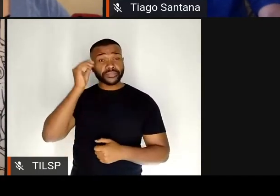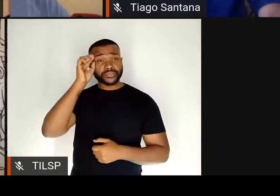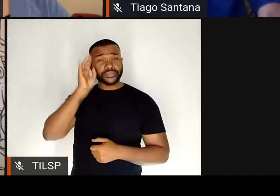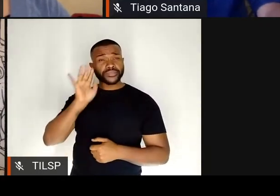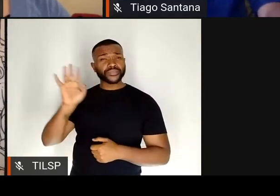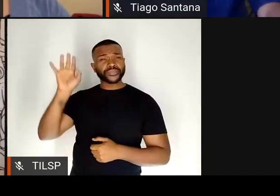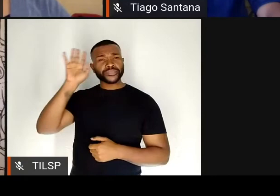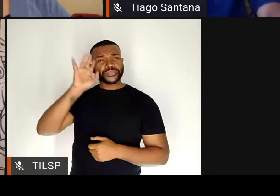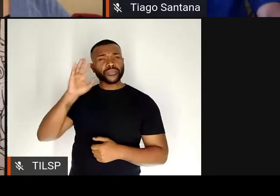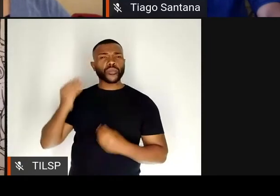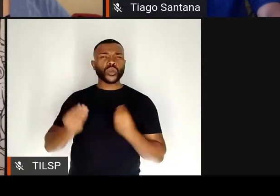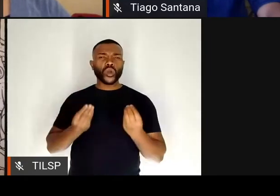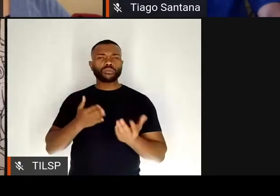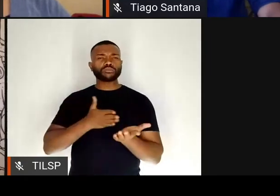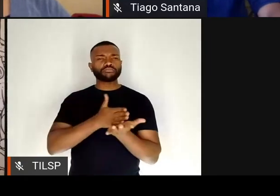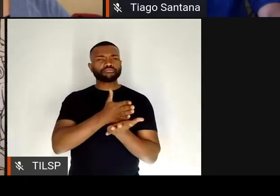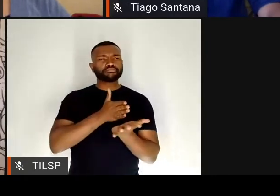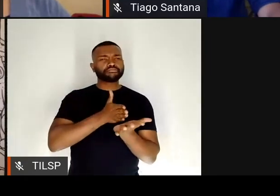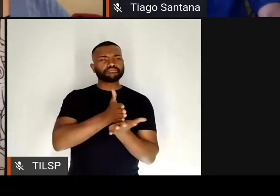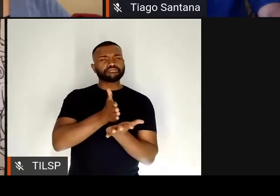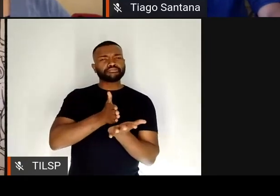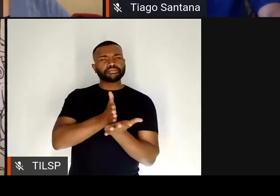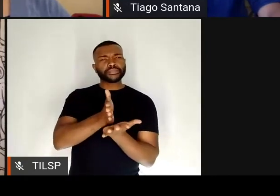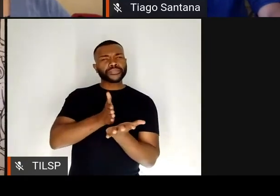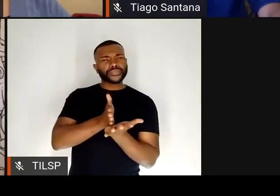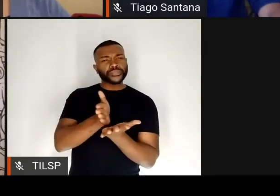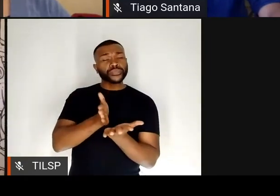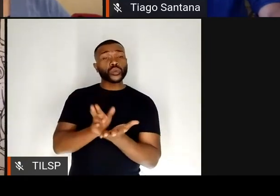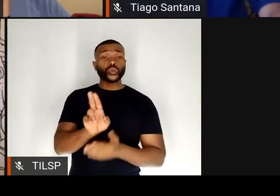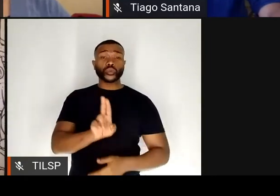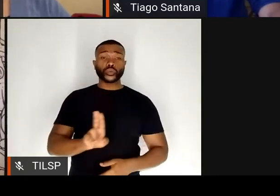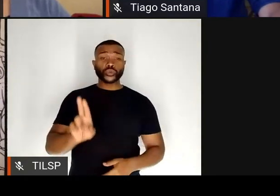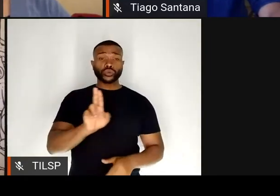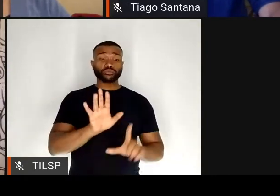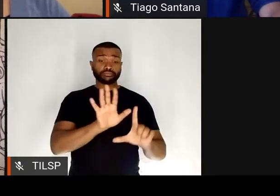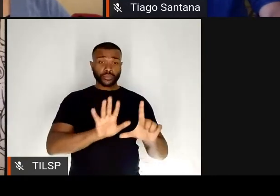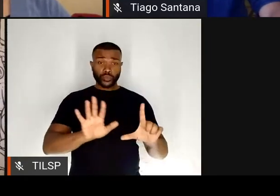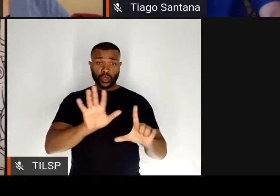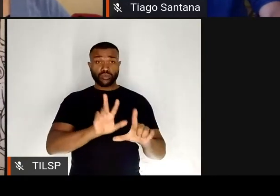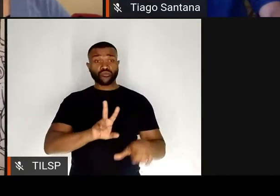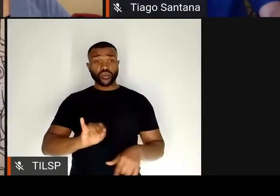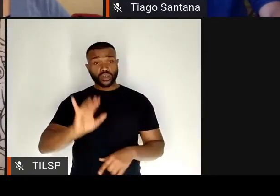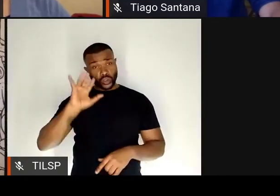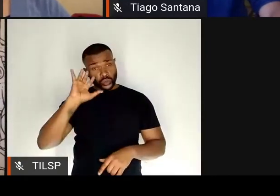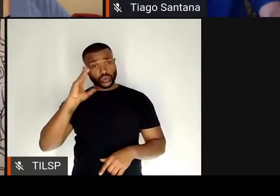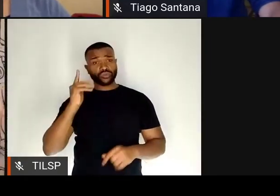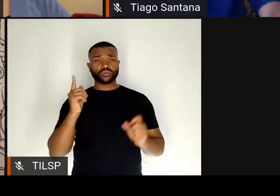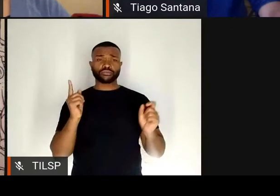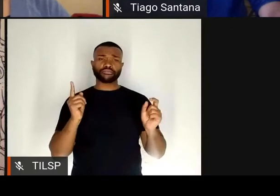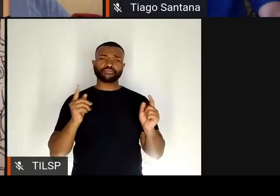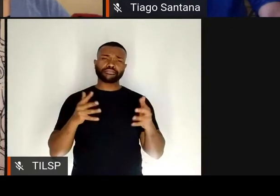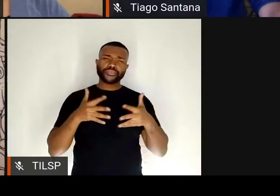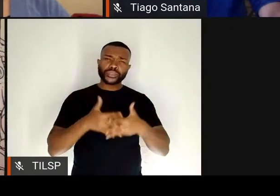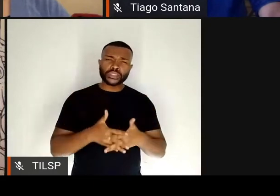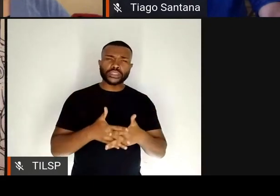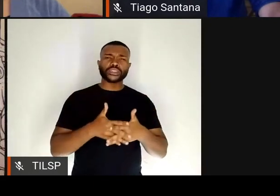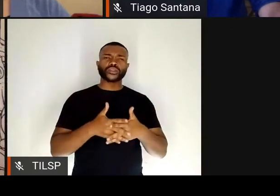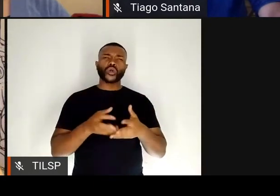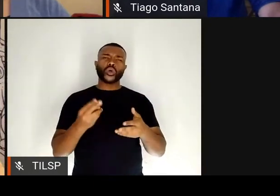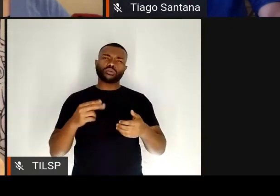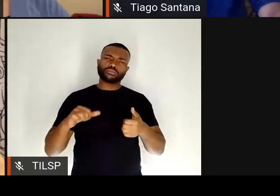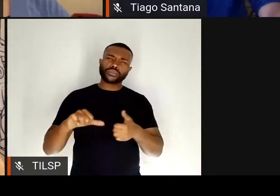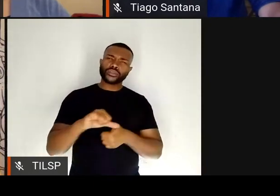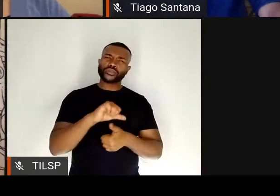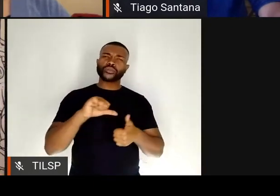os vetores, né, de usos, né, dessas imagens vão se resolvendo ou não, ou se complicando, ou se transformando